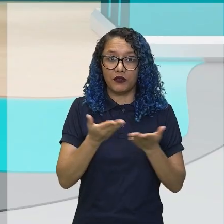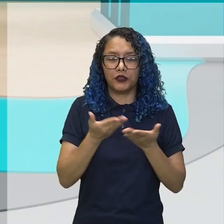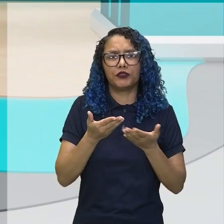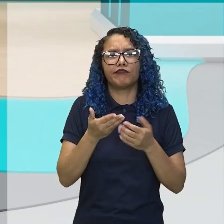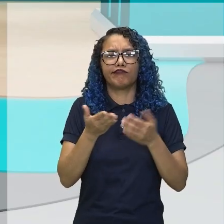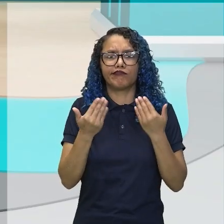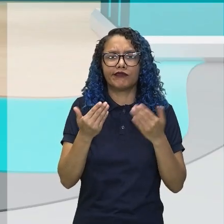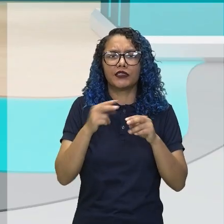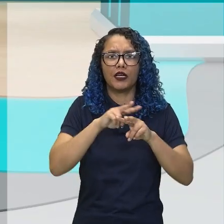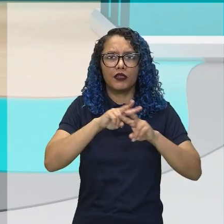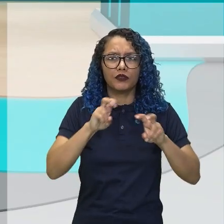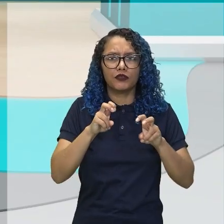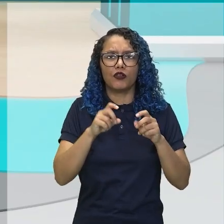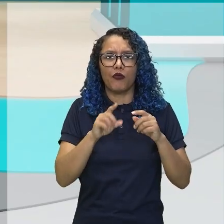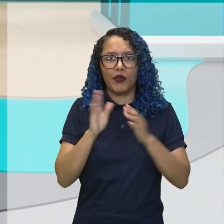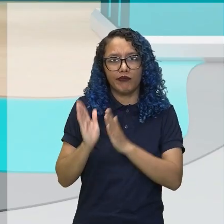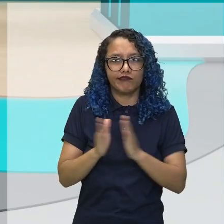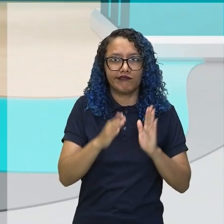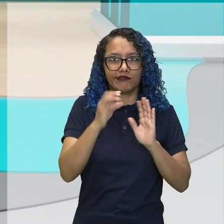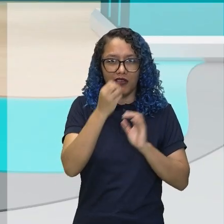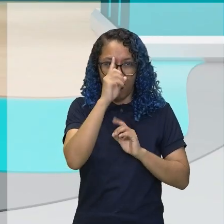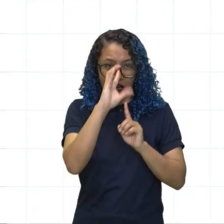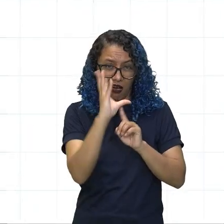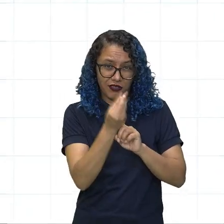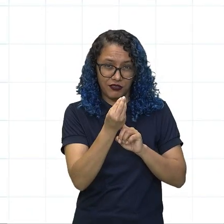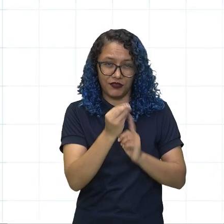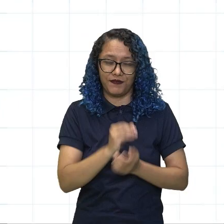sobre processos de criação em arte.